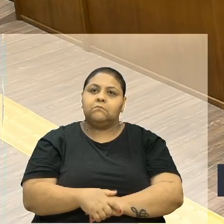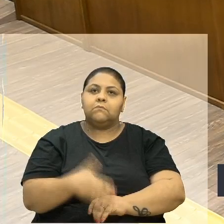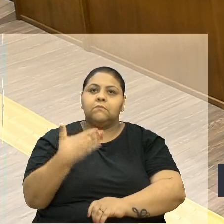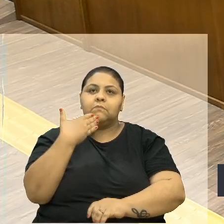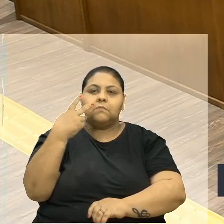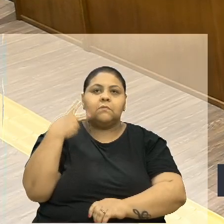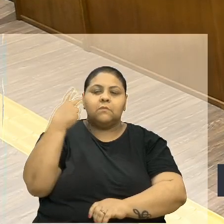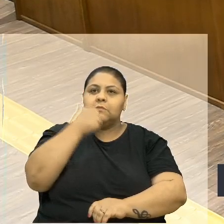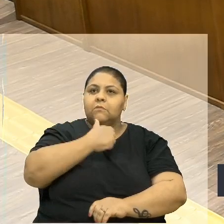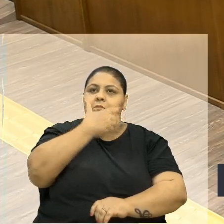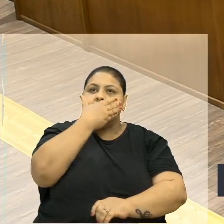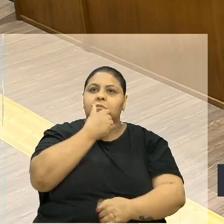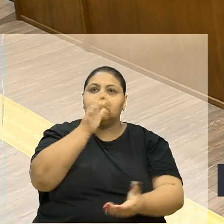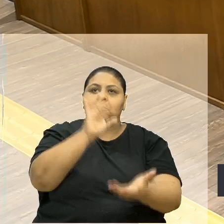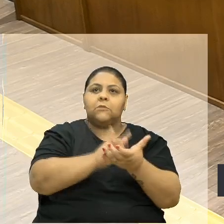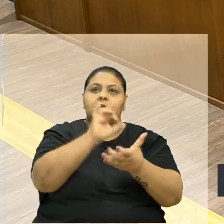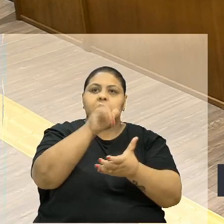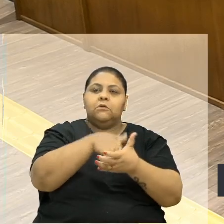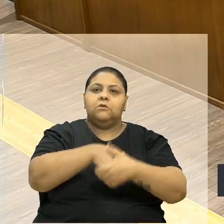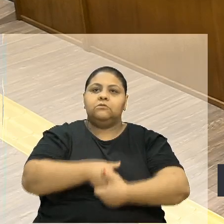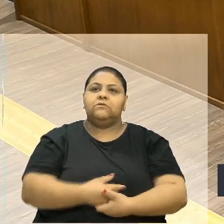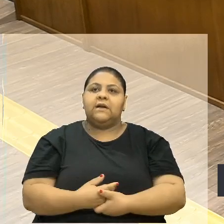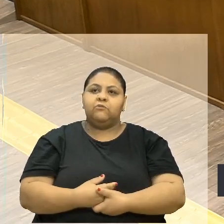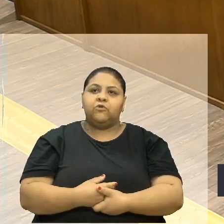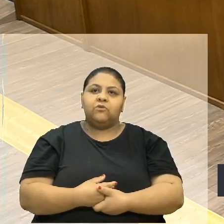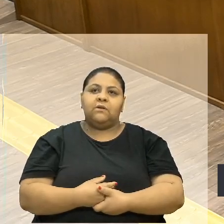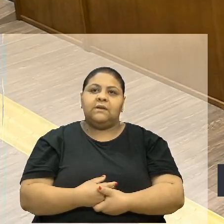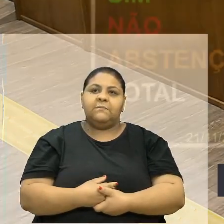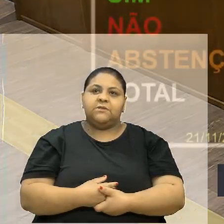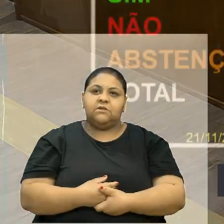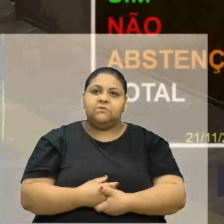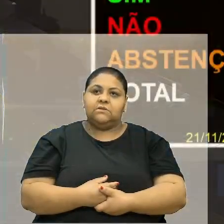Solicito às vereadoras e vereadores que registrem seus votos.